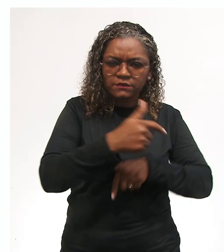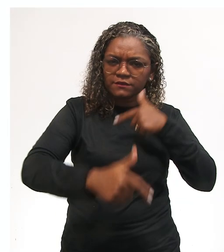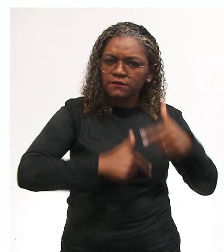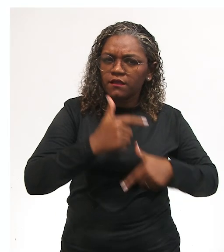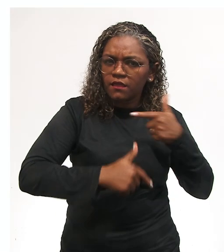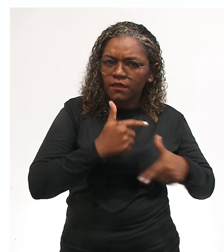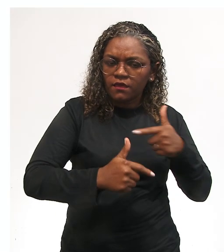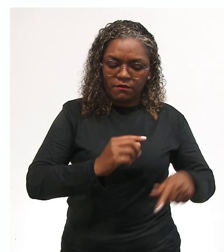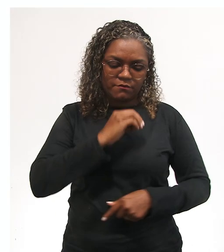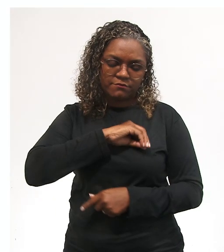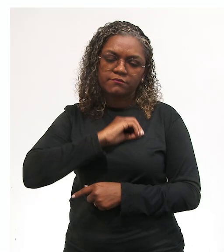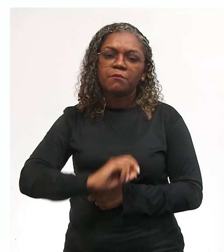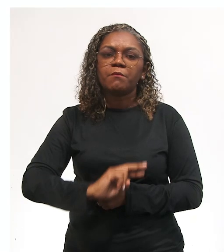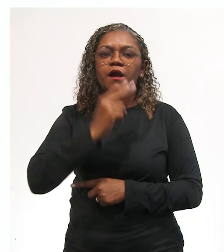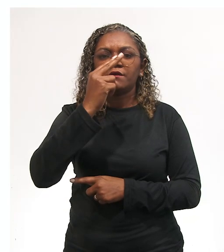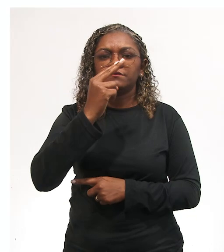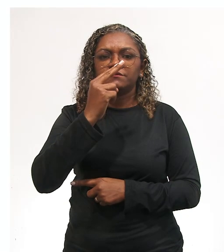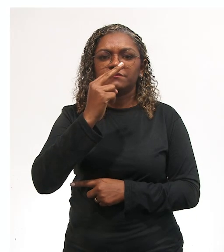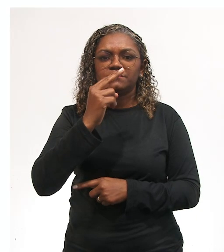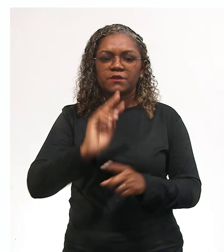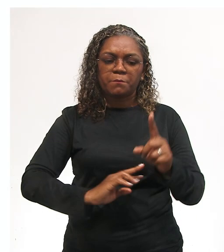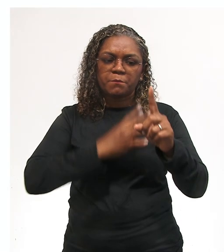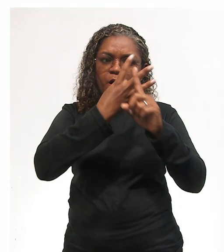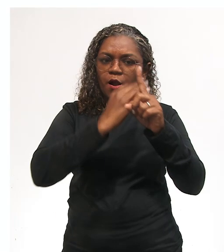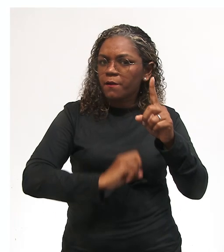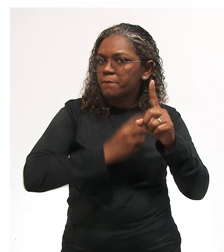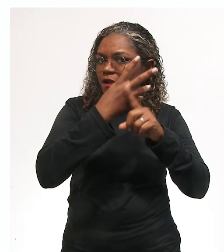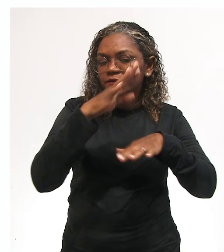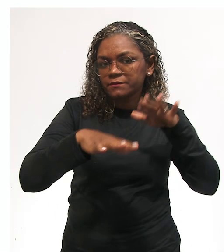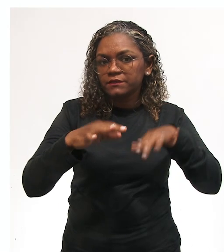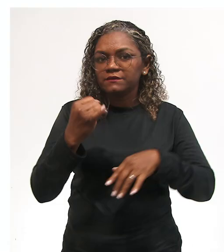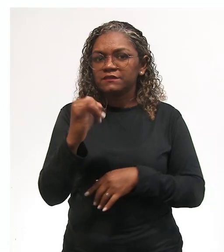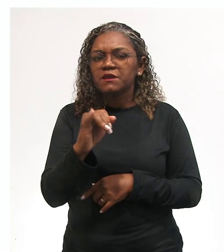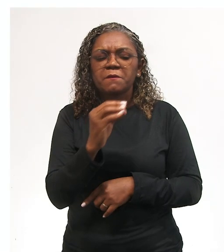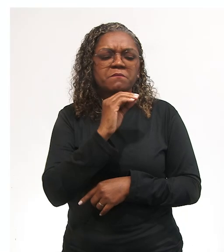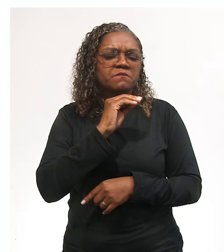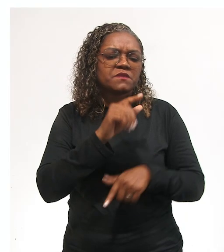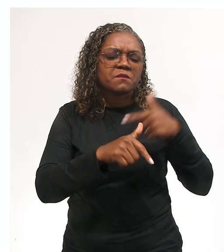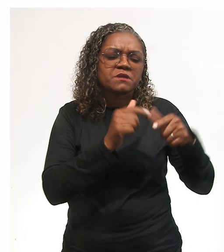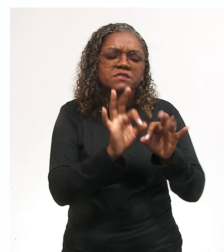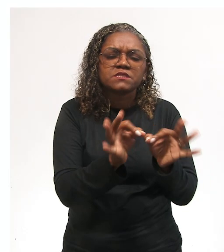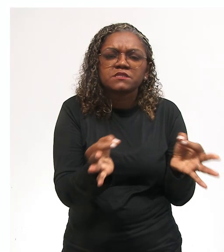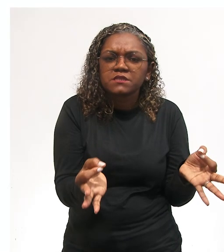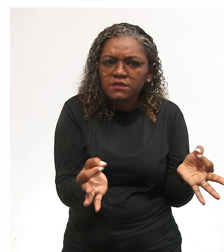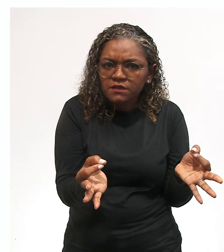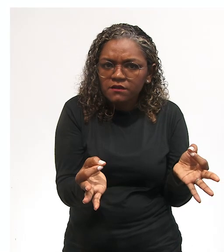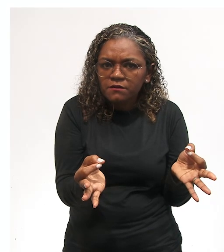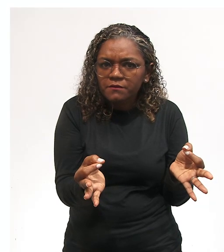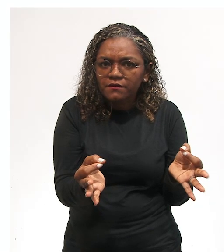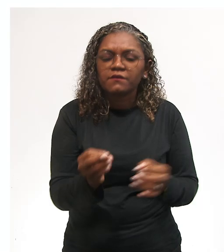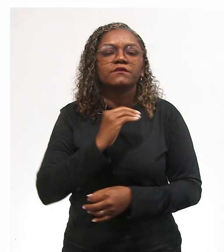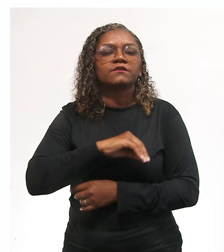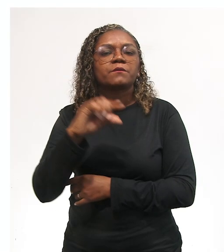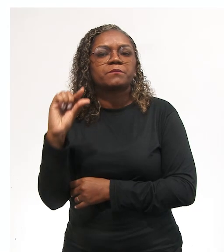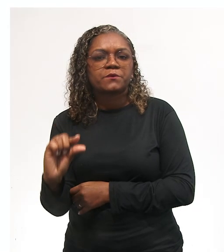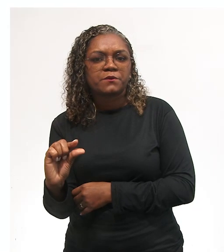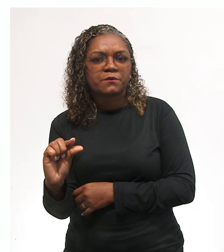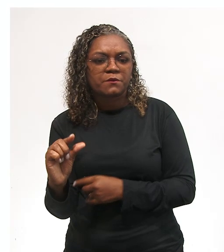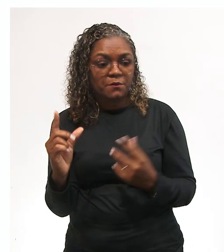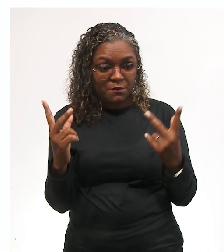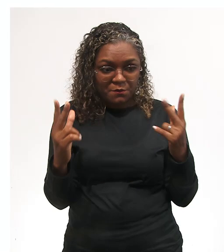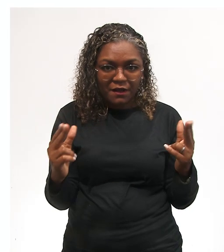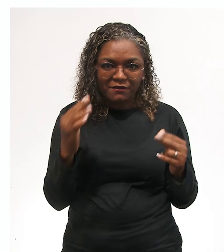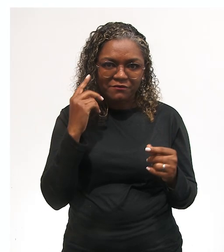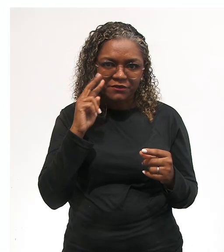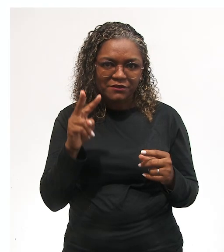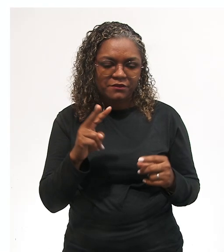dobro. Se eu trabalhar pela metade, eu ganho a metade. Então, quando a gente tem grandezas diretamente